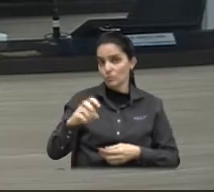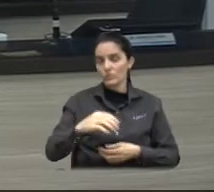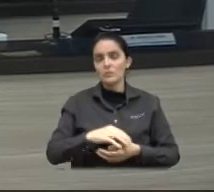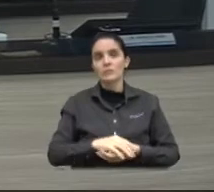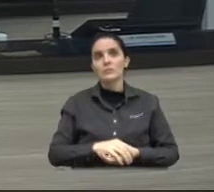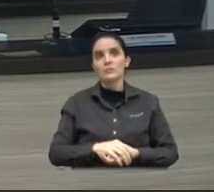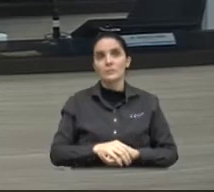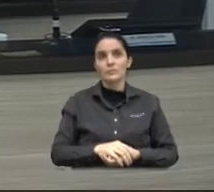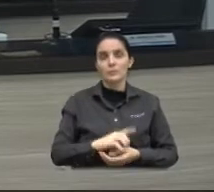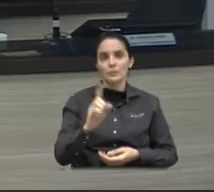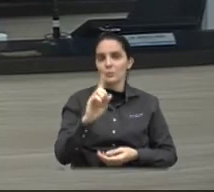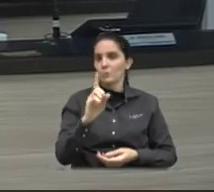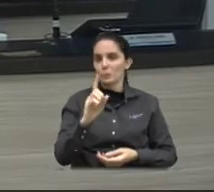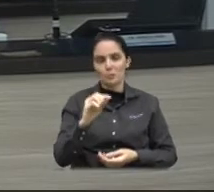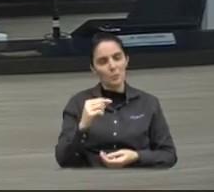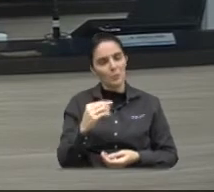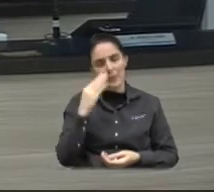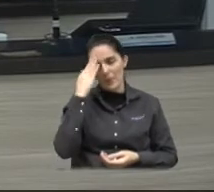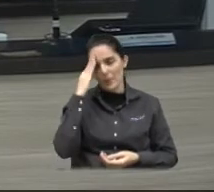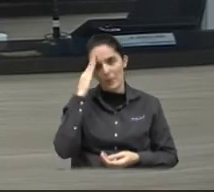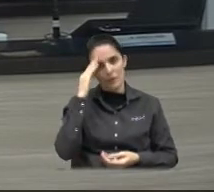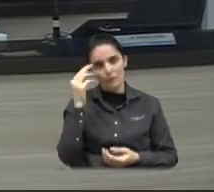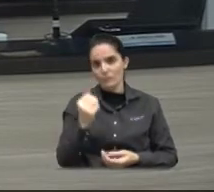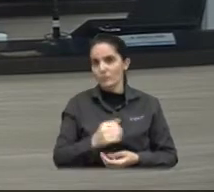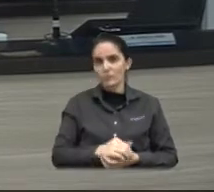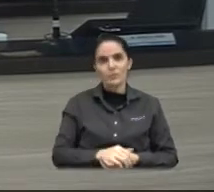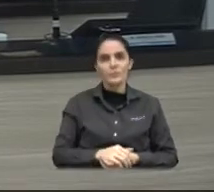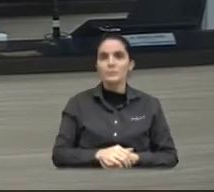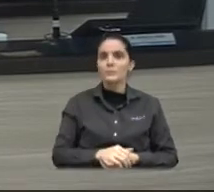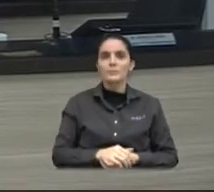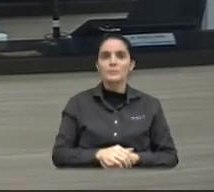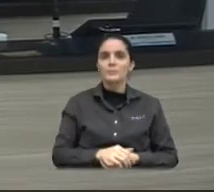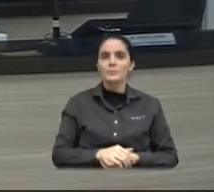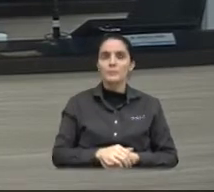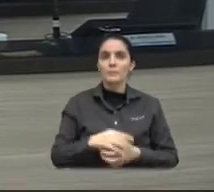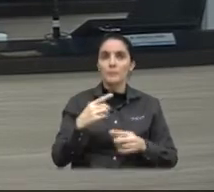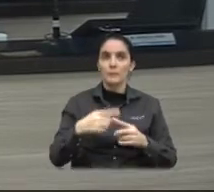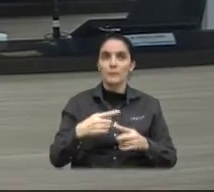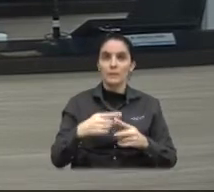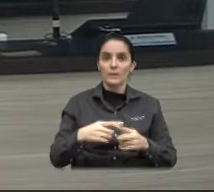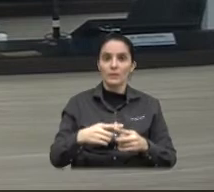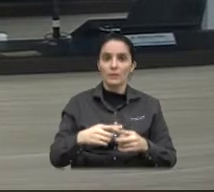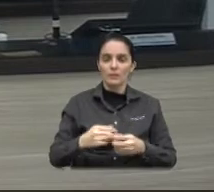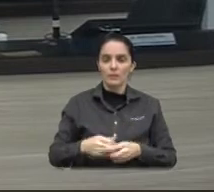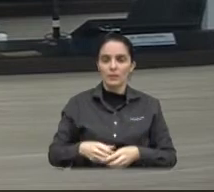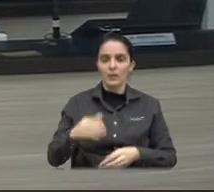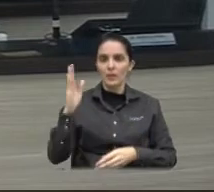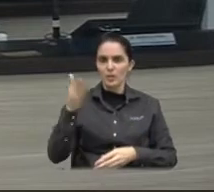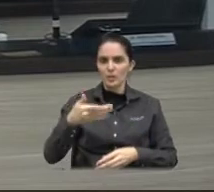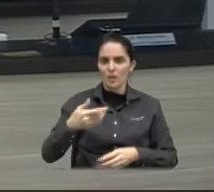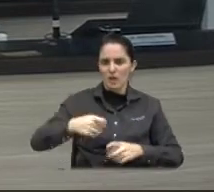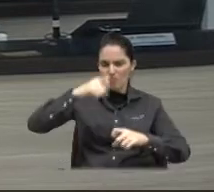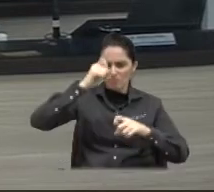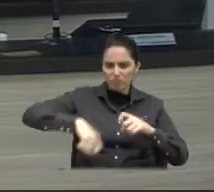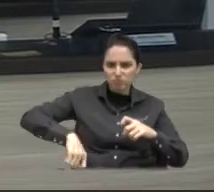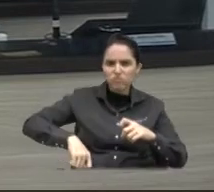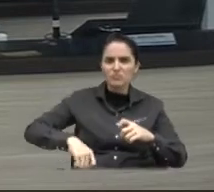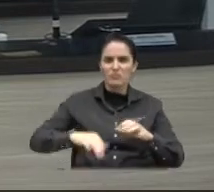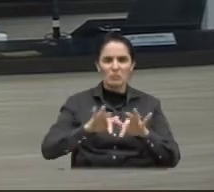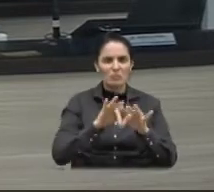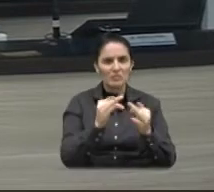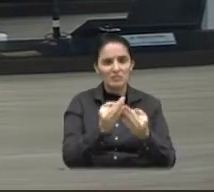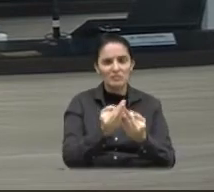não entende assim ela não interesse porque ela já está sendo abusada já está sendo